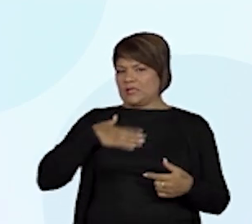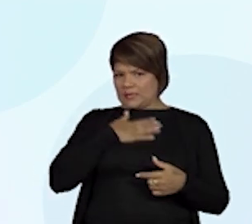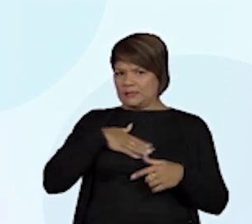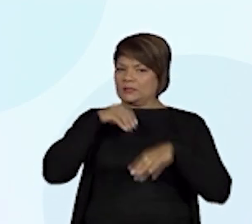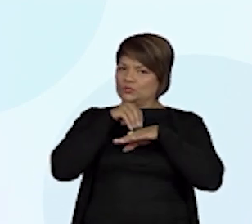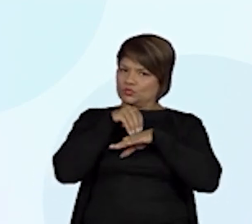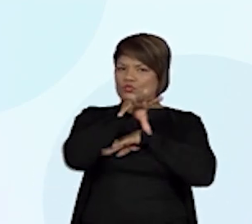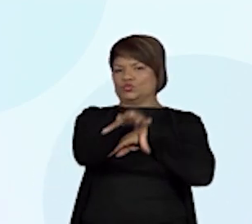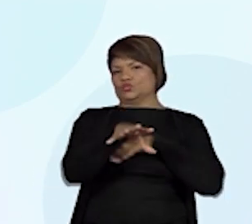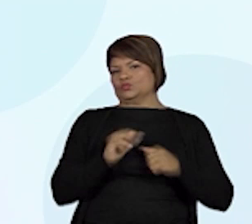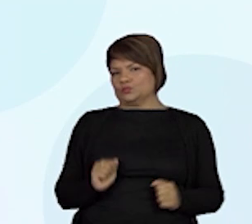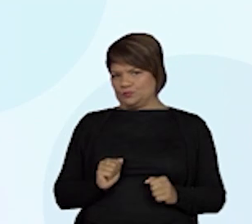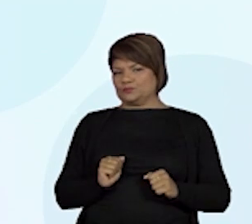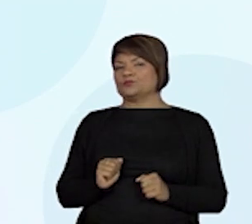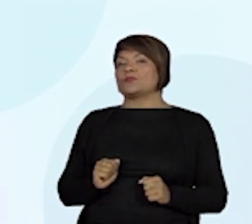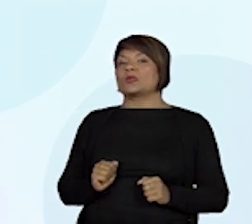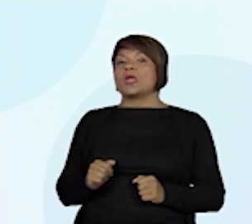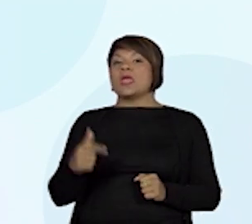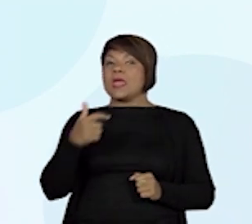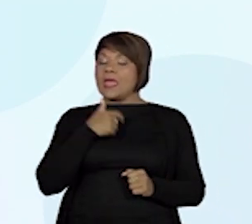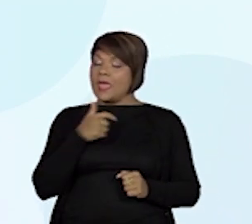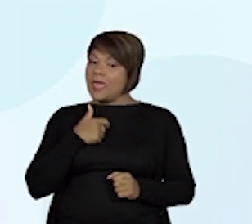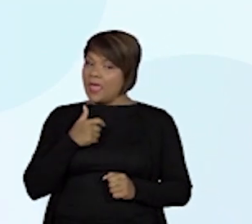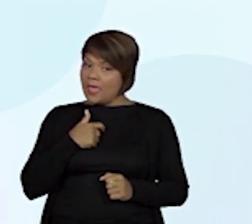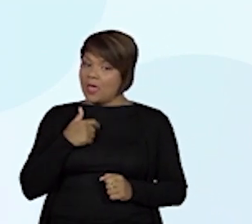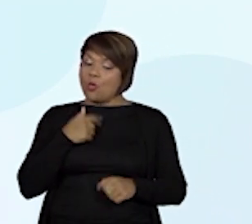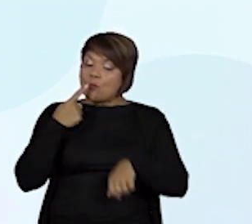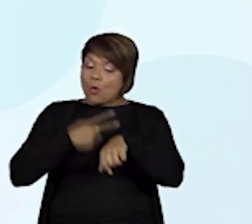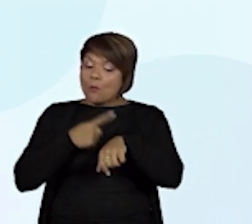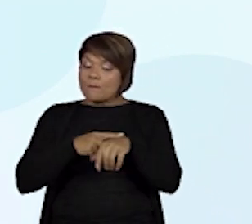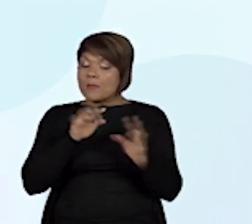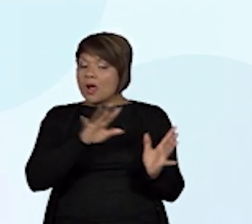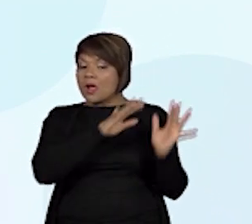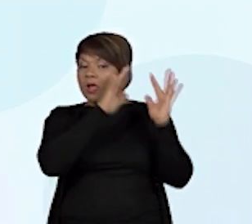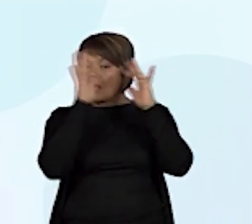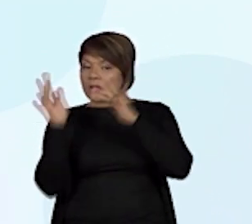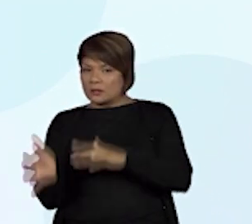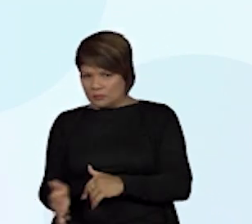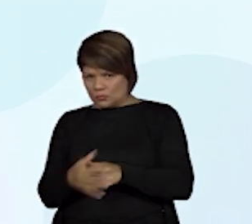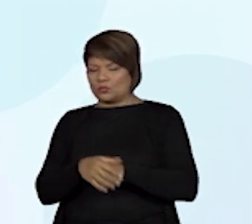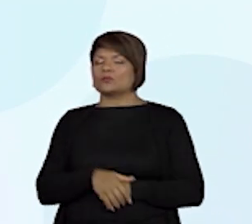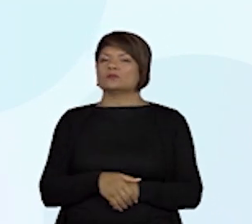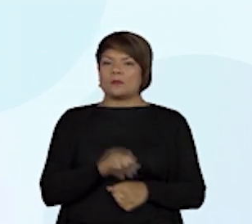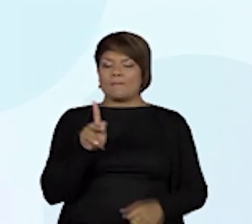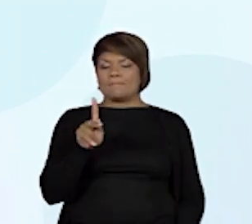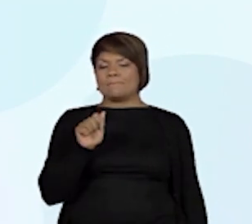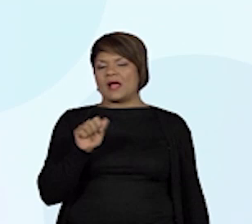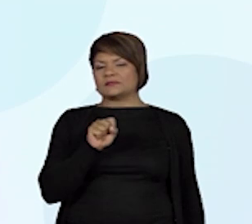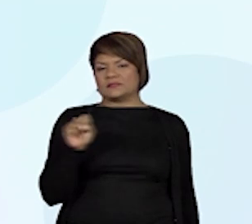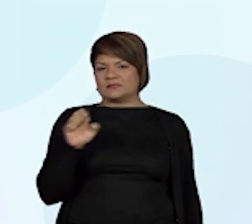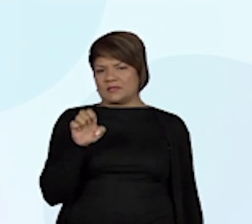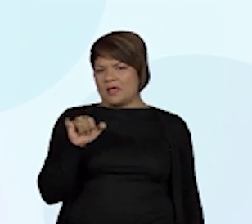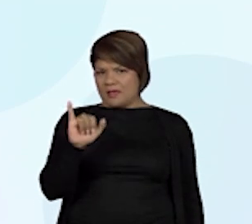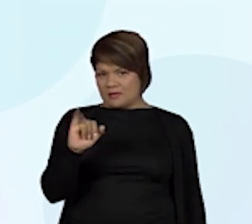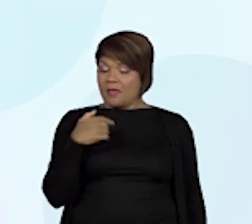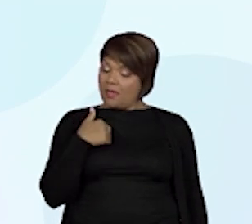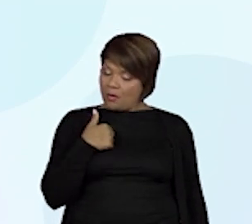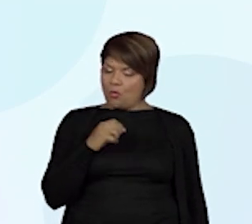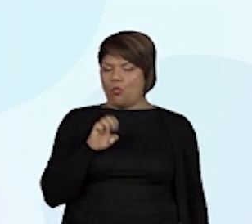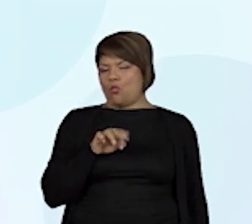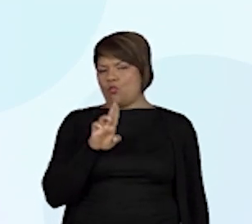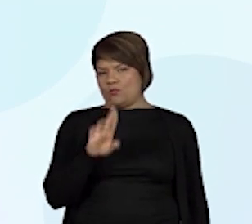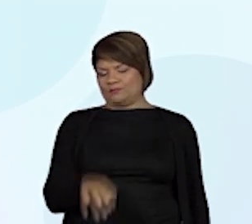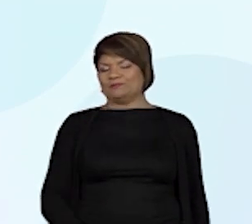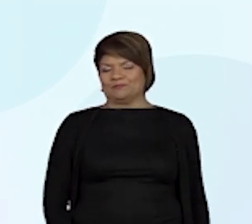Passei momentos. Então, ela passou momentos muitos momentos